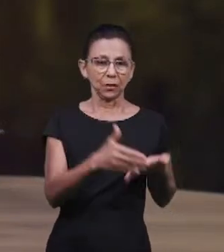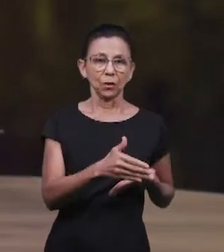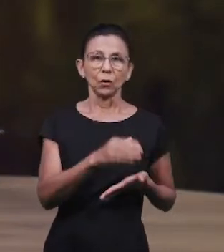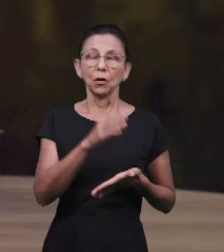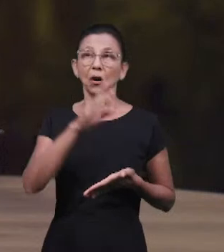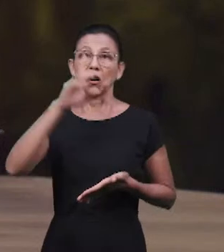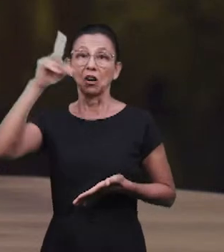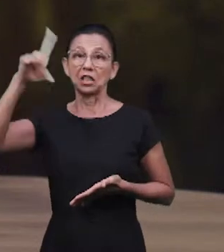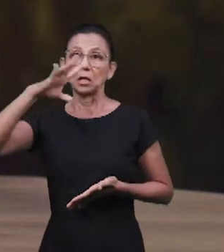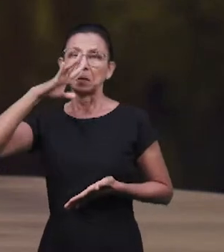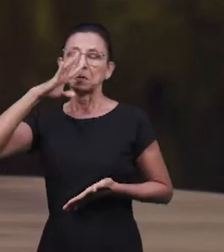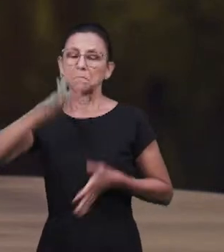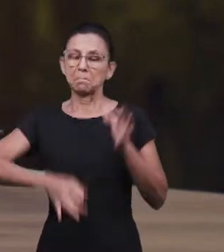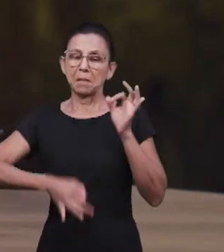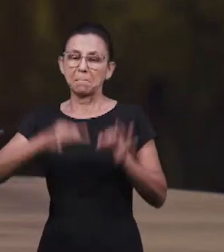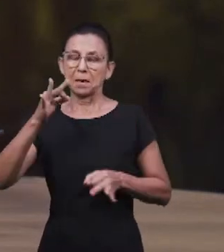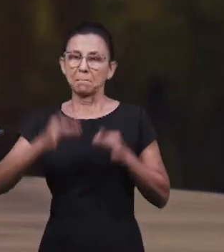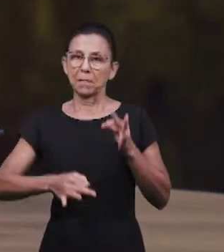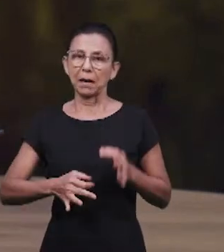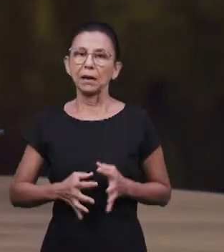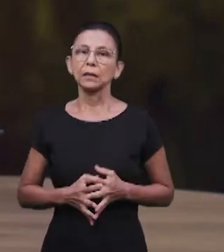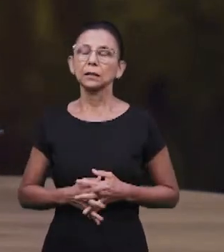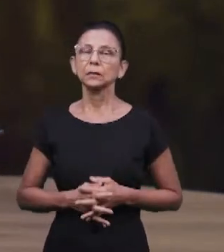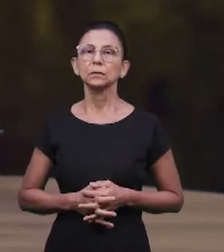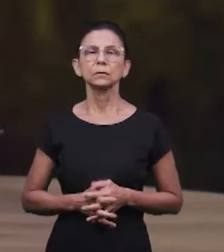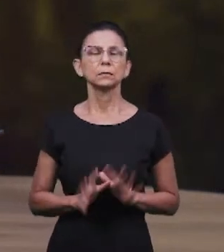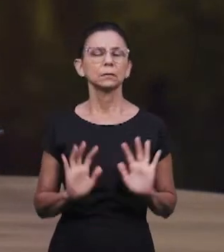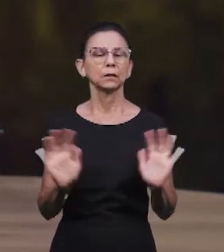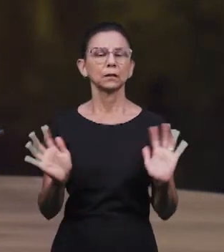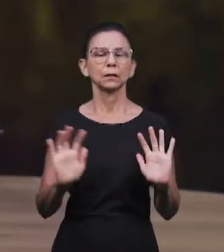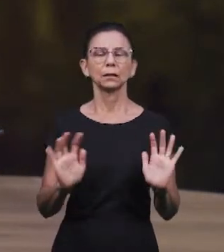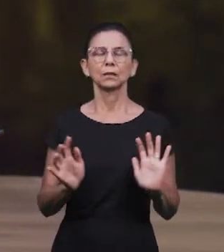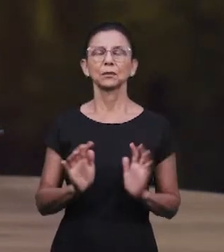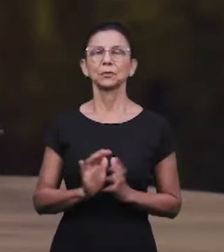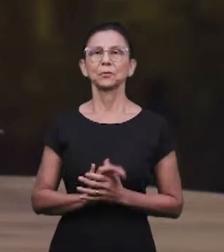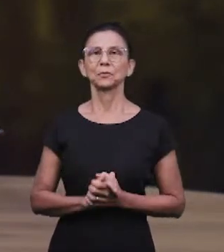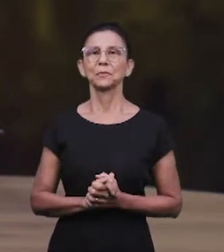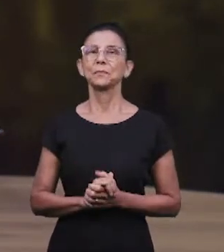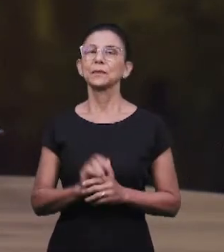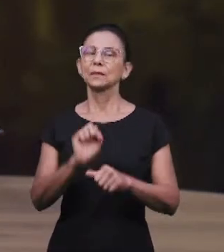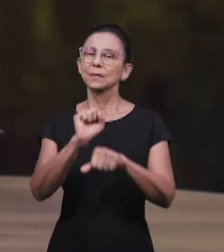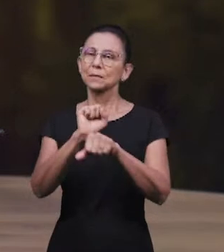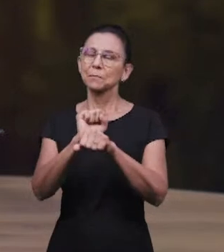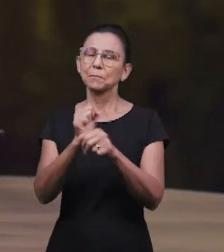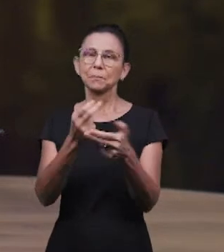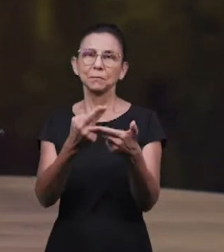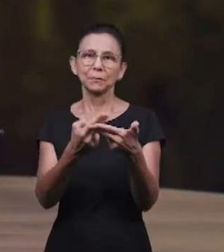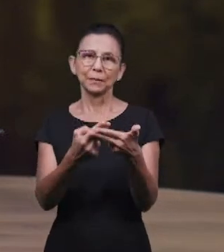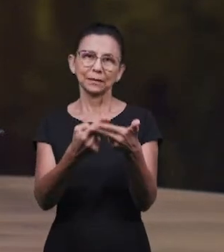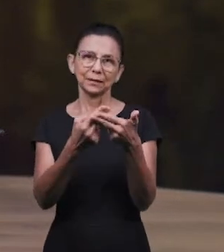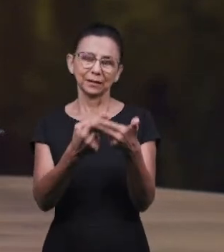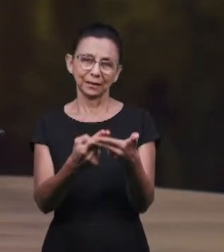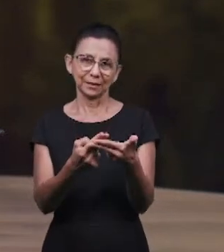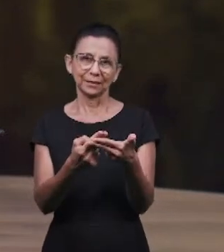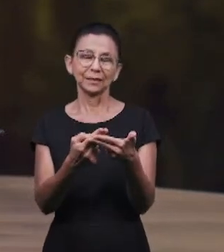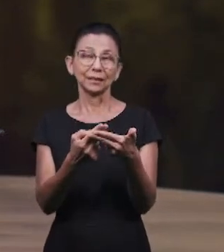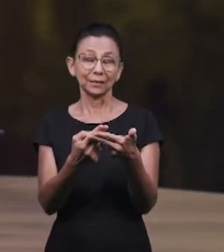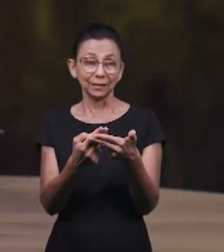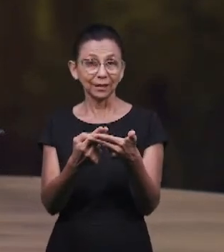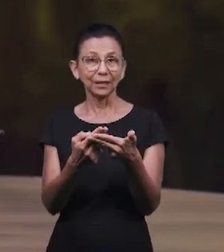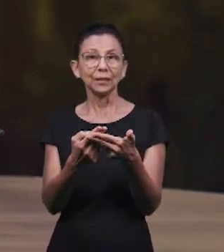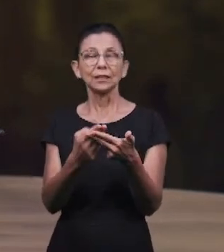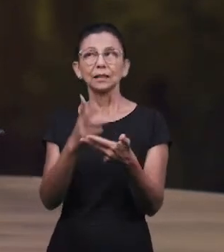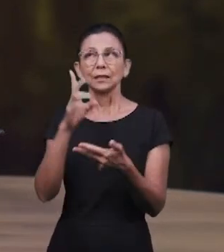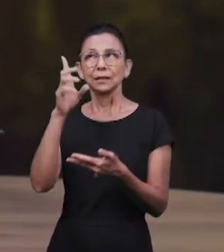castigar, que Deus irá acusar, é esperar no Senhor, aguardar com